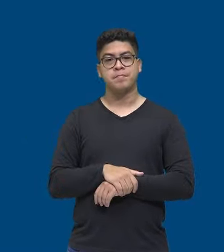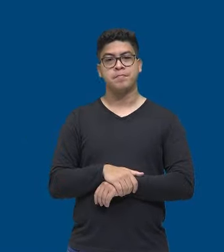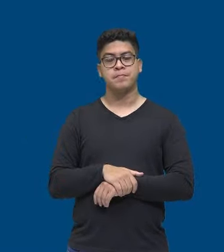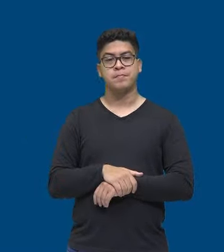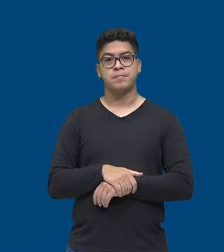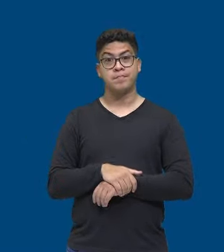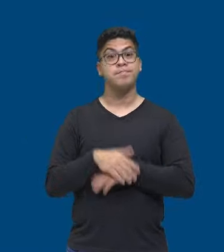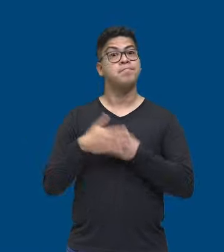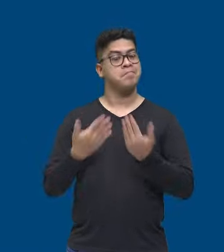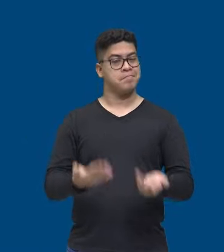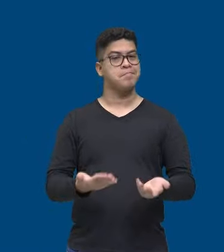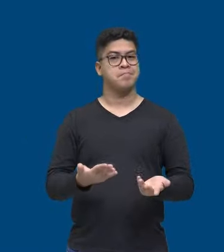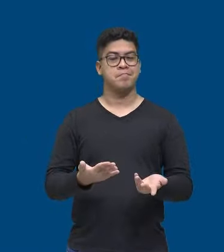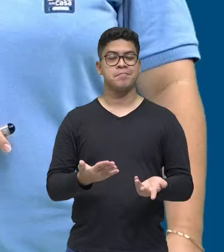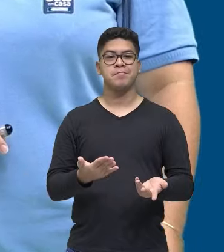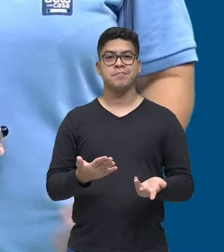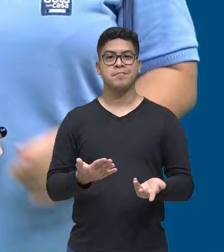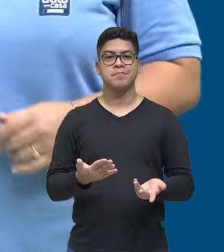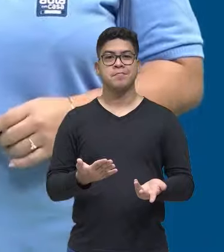Muito bem.